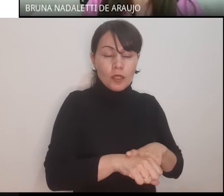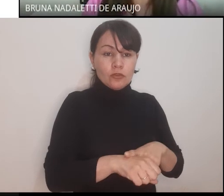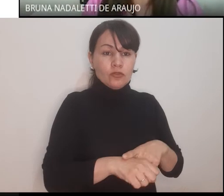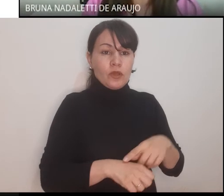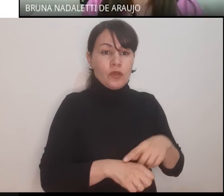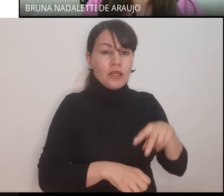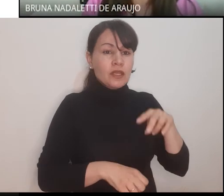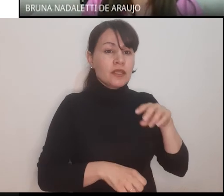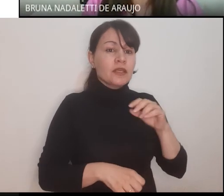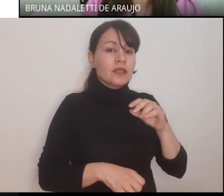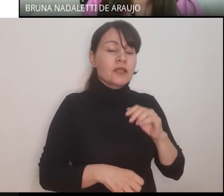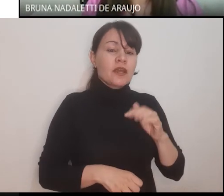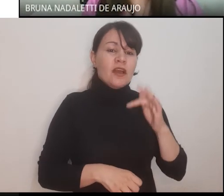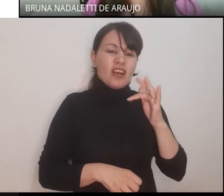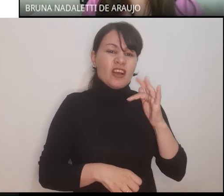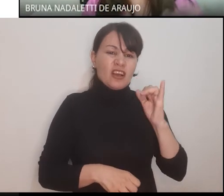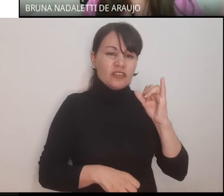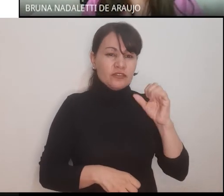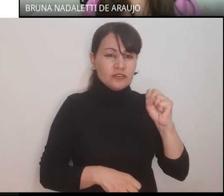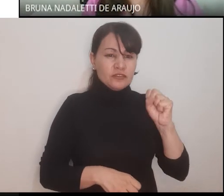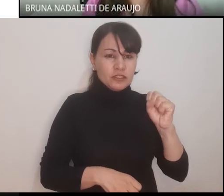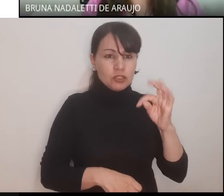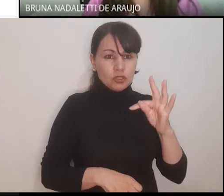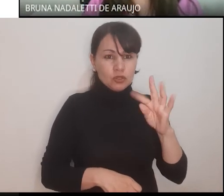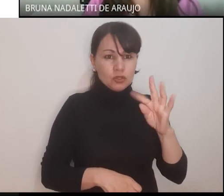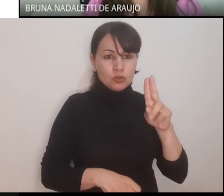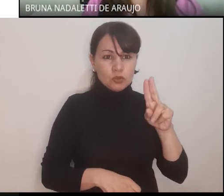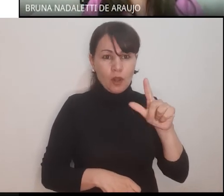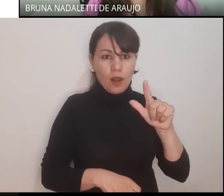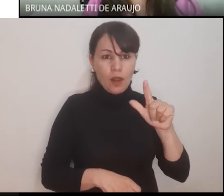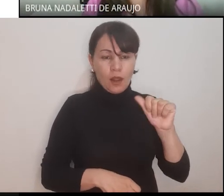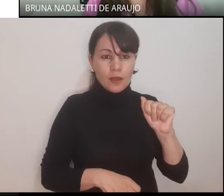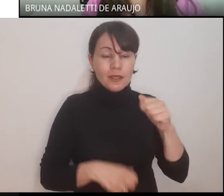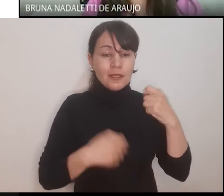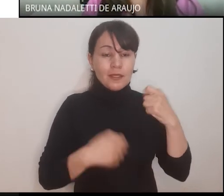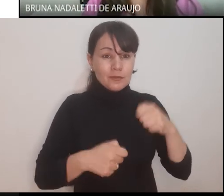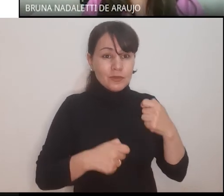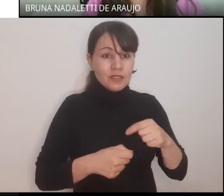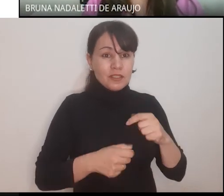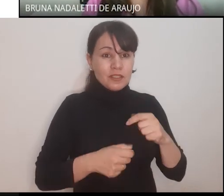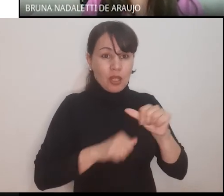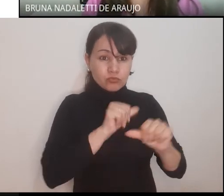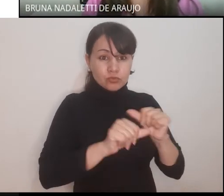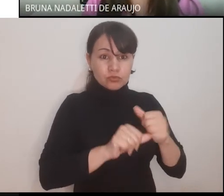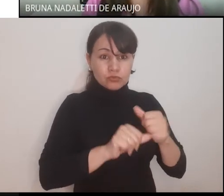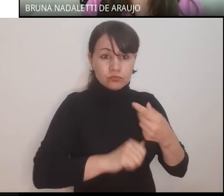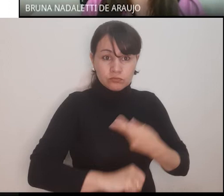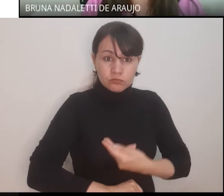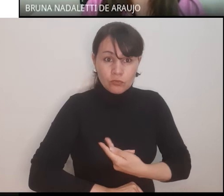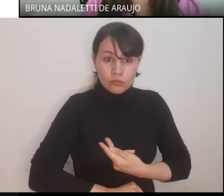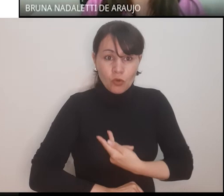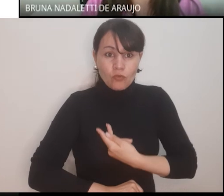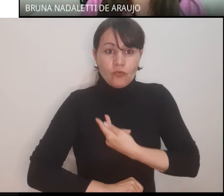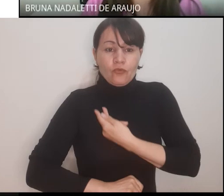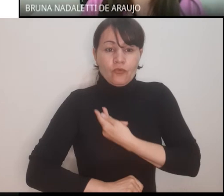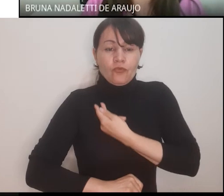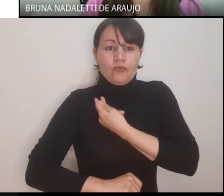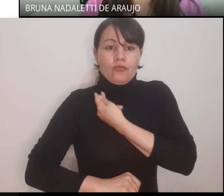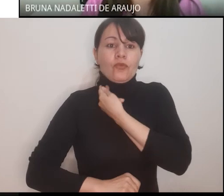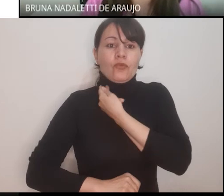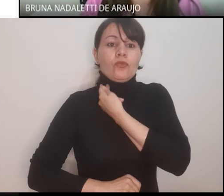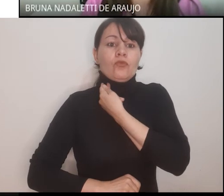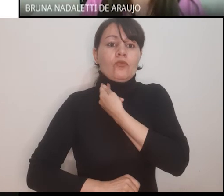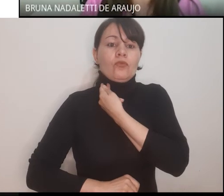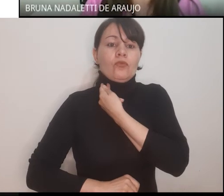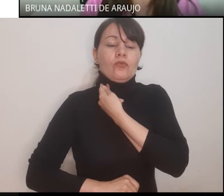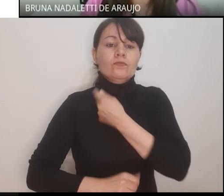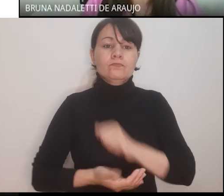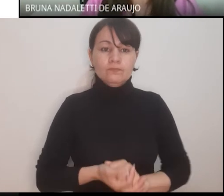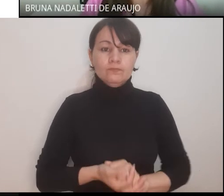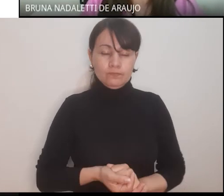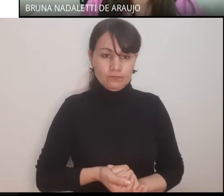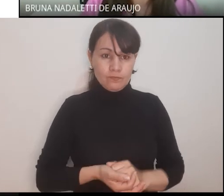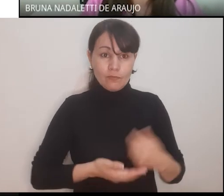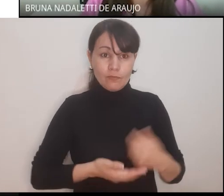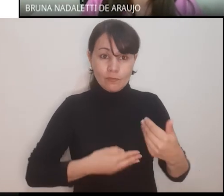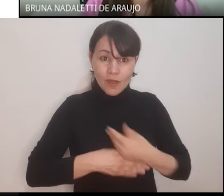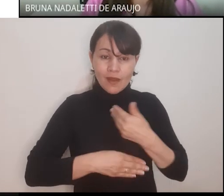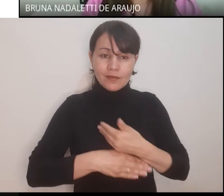não funcionante e o catéter ele precisa tornar-se a via principal de acesso vascular para a